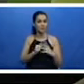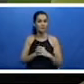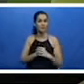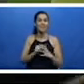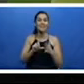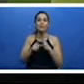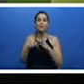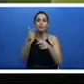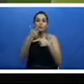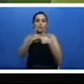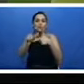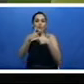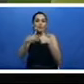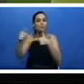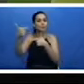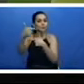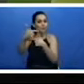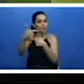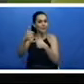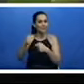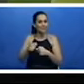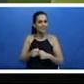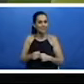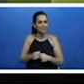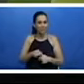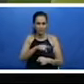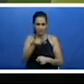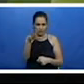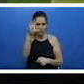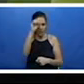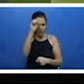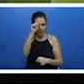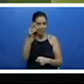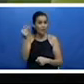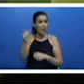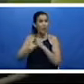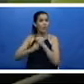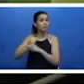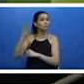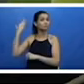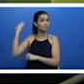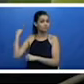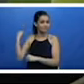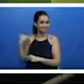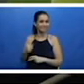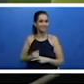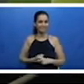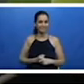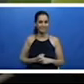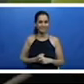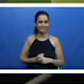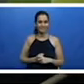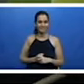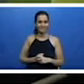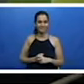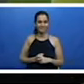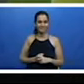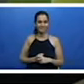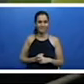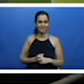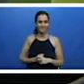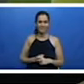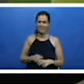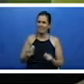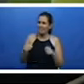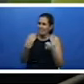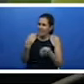por 2. Eu acredito que vocês já aprenderam isso alguns anos anteriores. Ó, será que